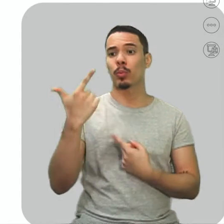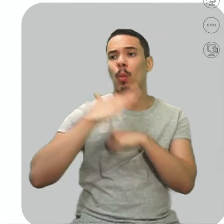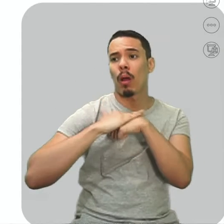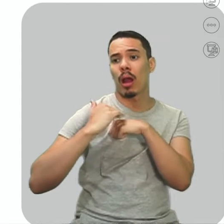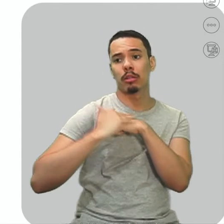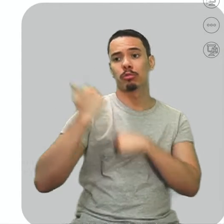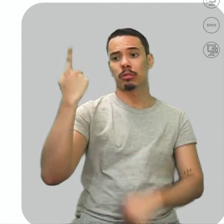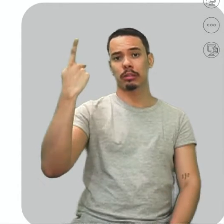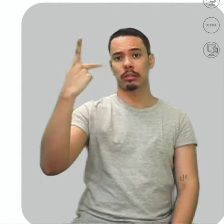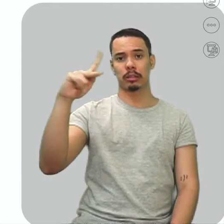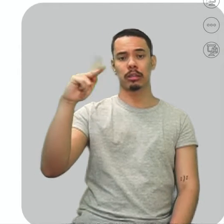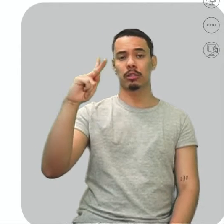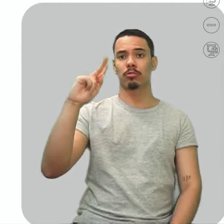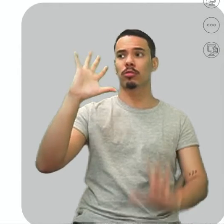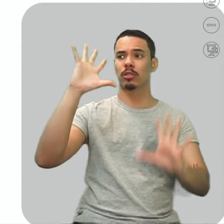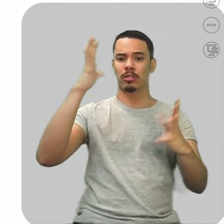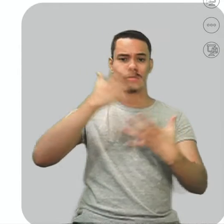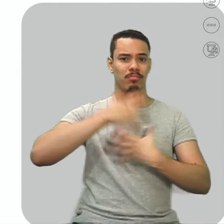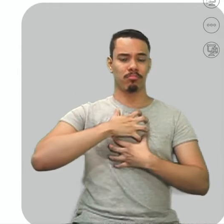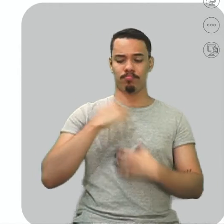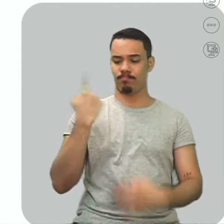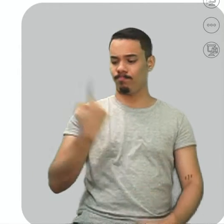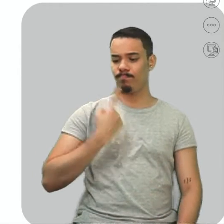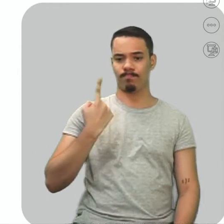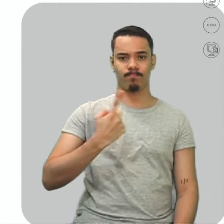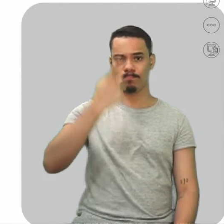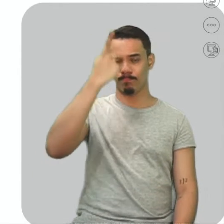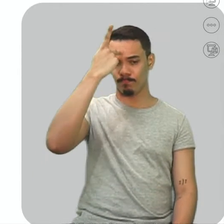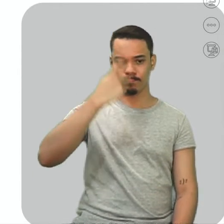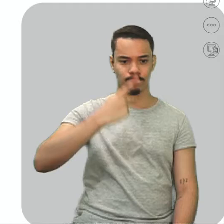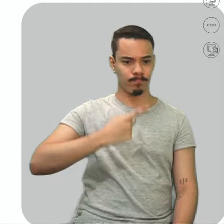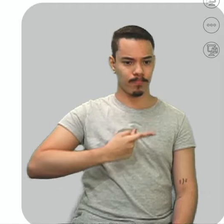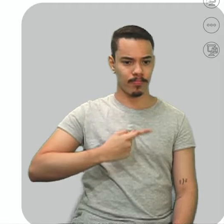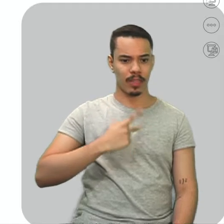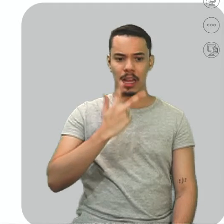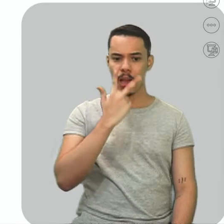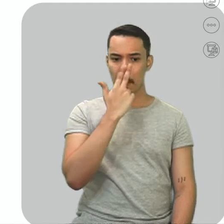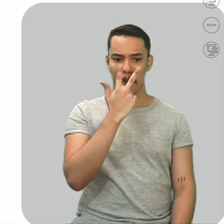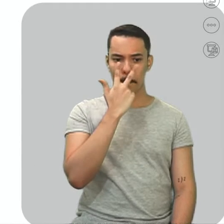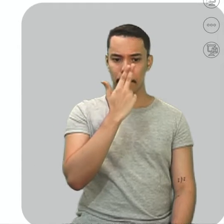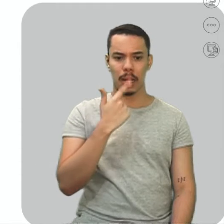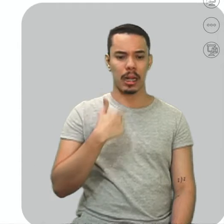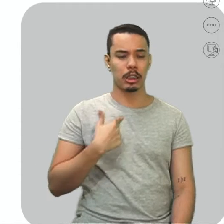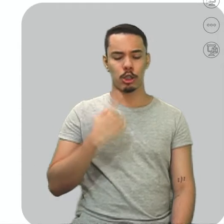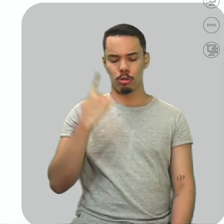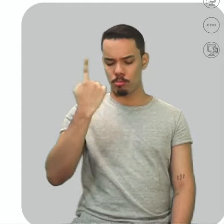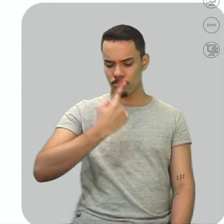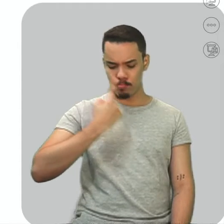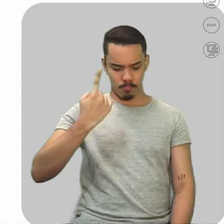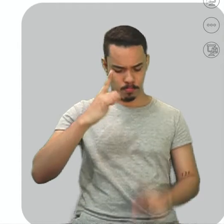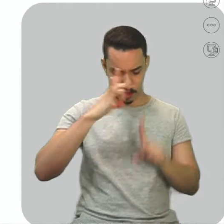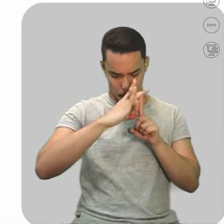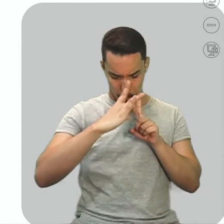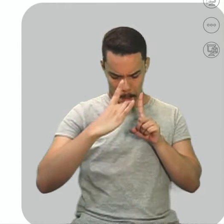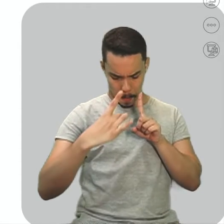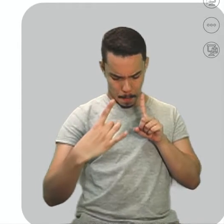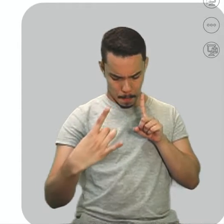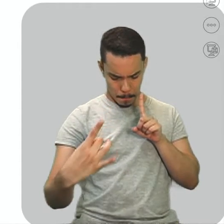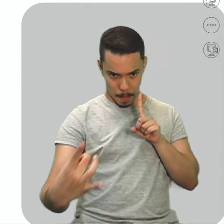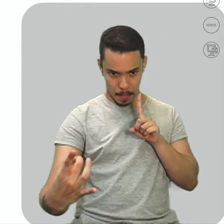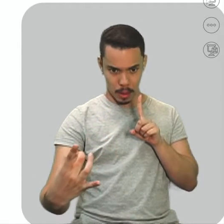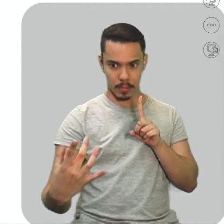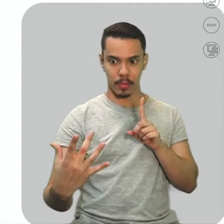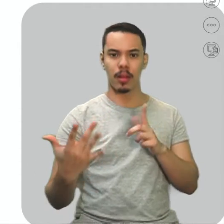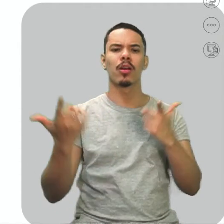carinho eu me sinto sozinho eu me afogo em solidão e